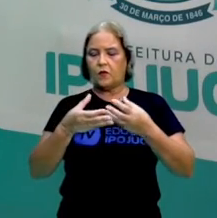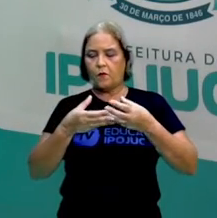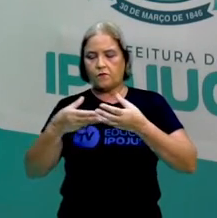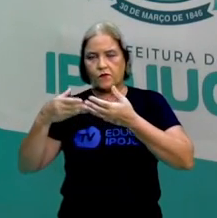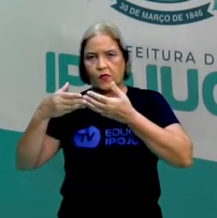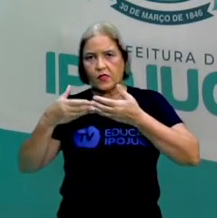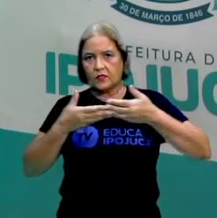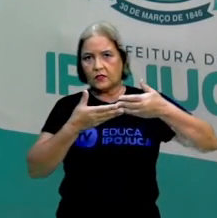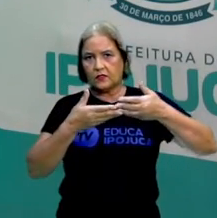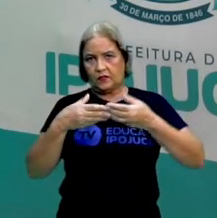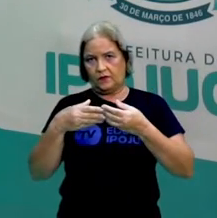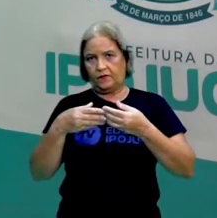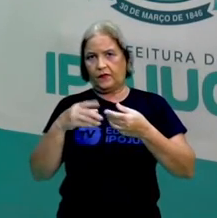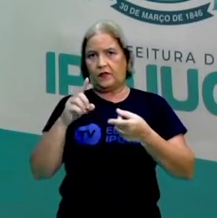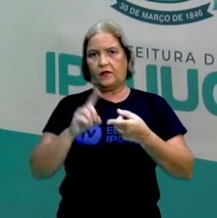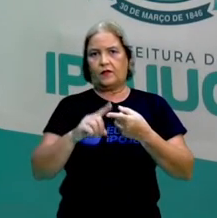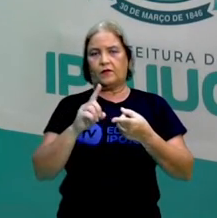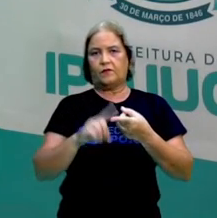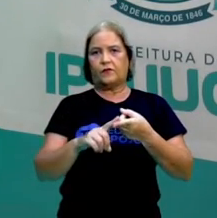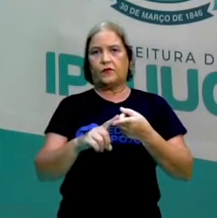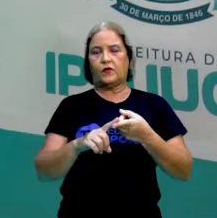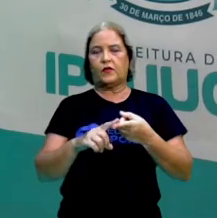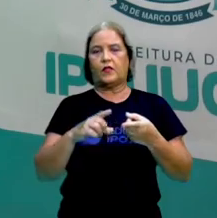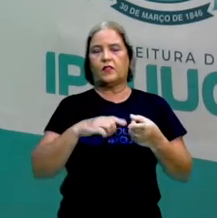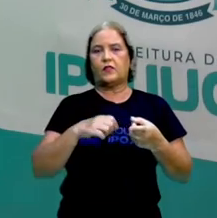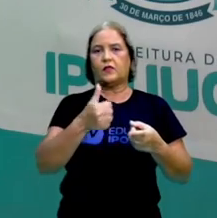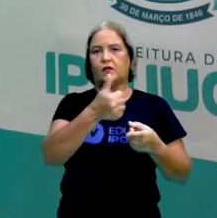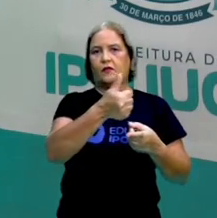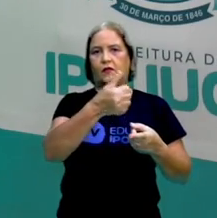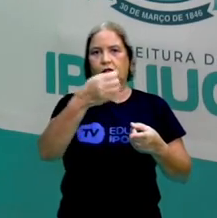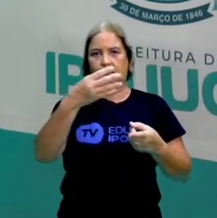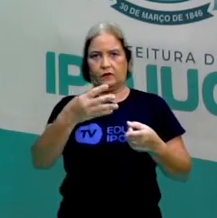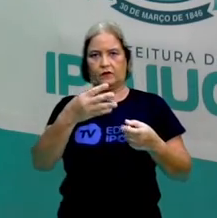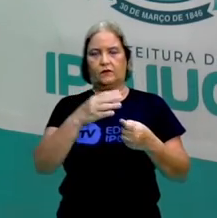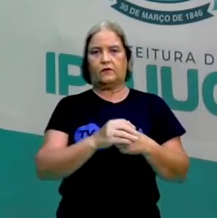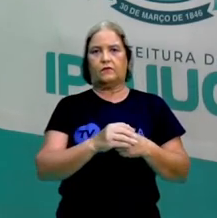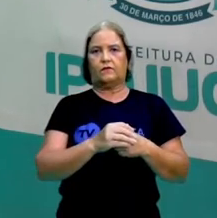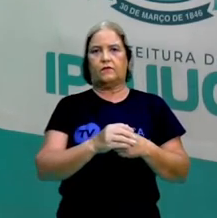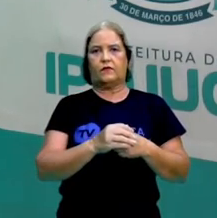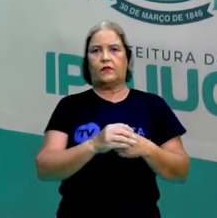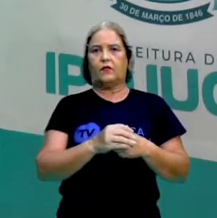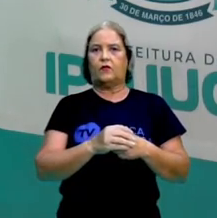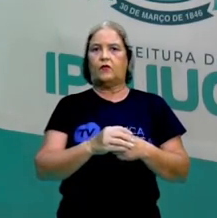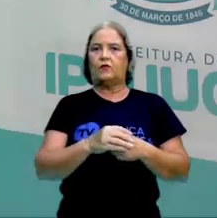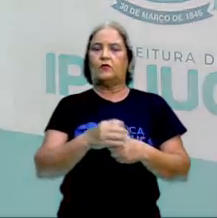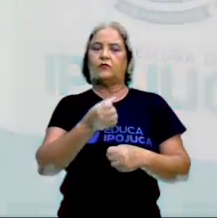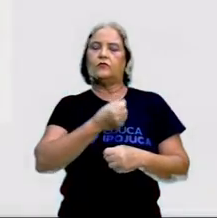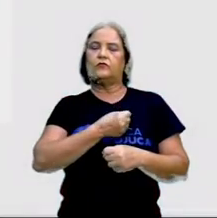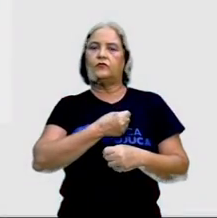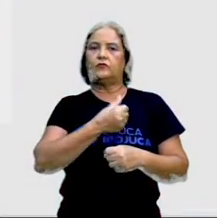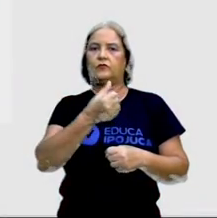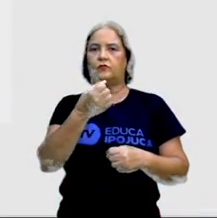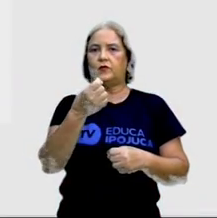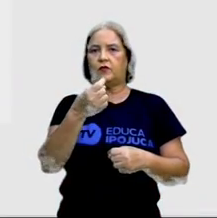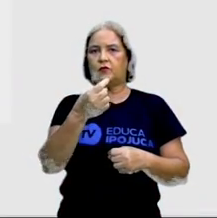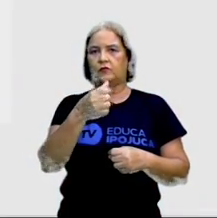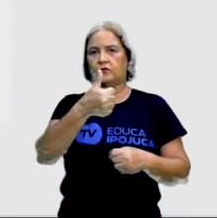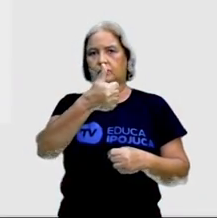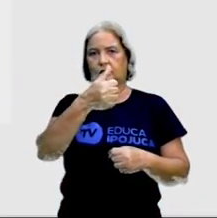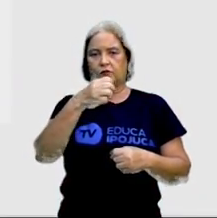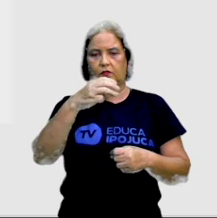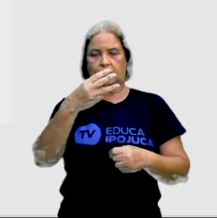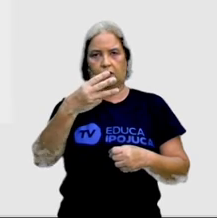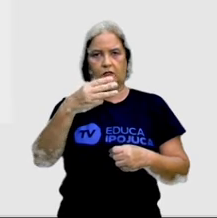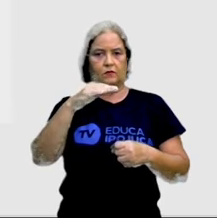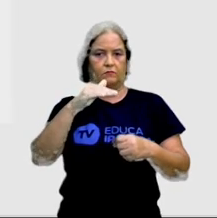porque nós temos a quantidade 14 e o numeral 13 é a quantidade menor